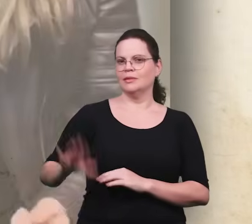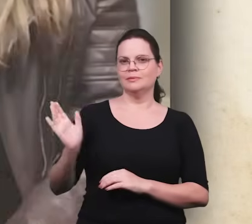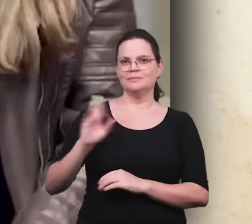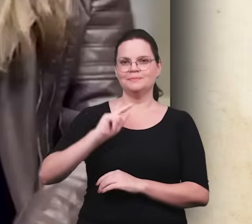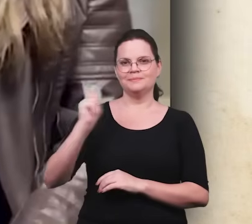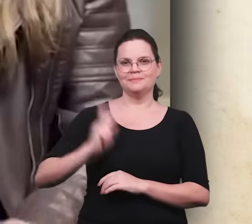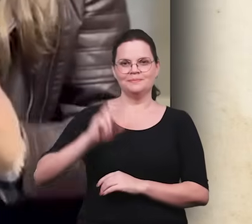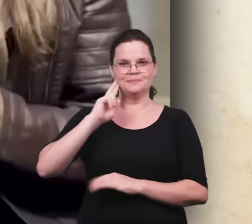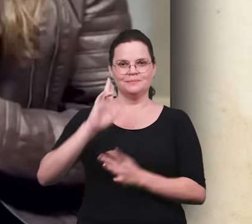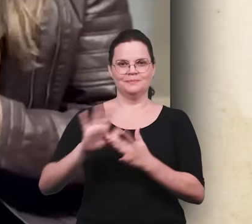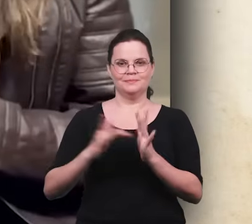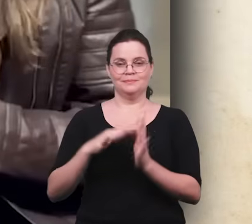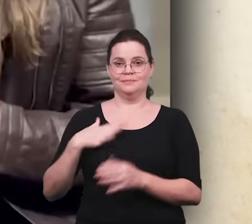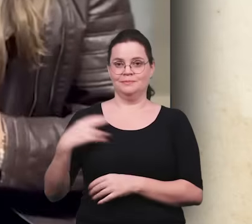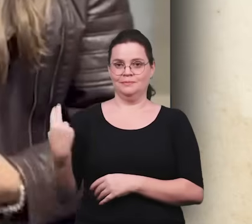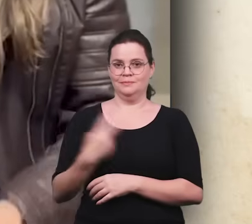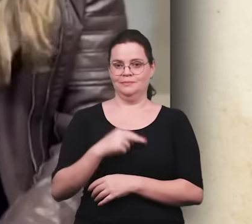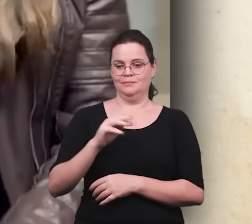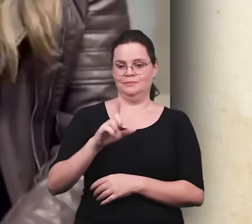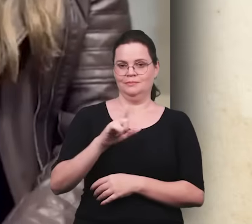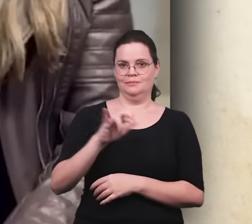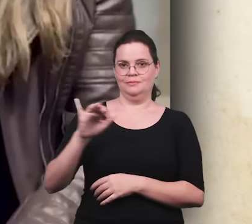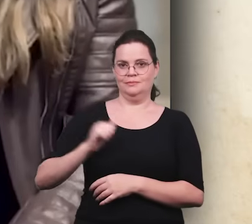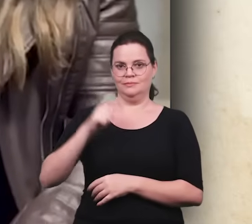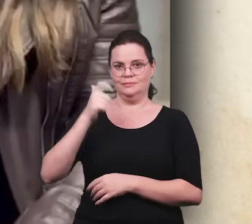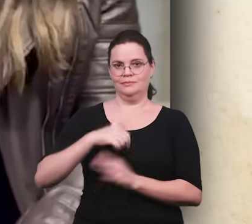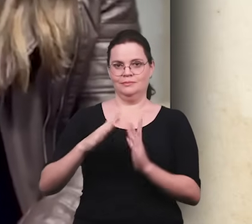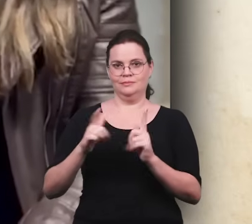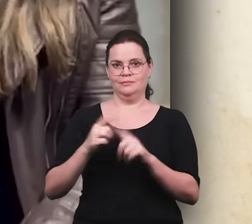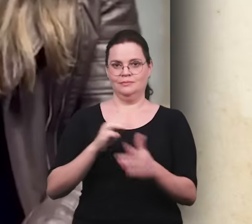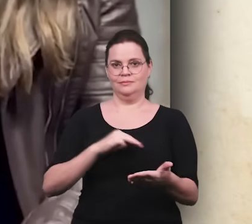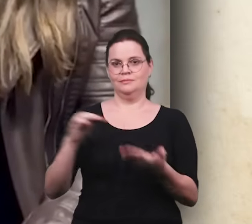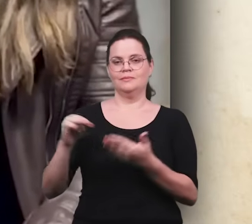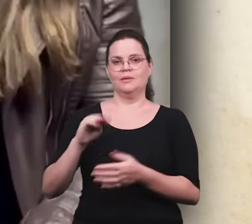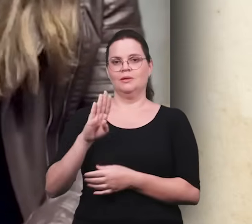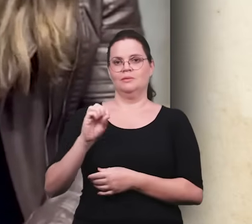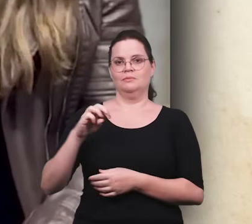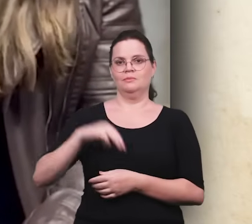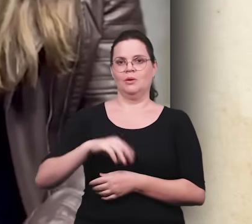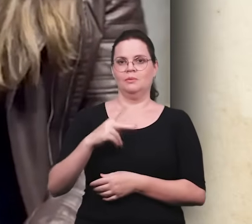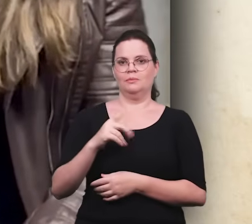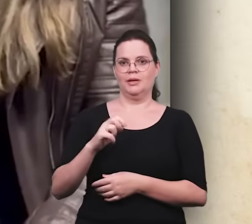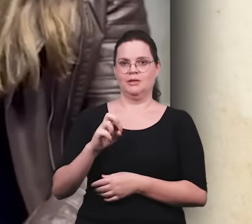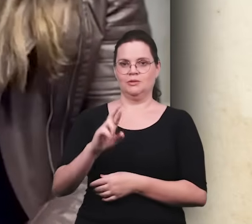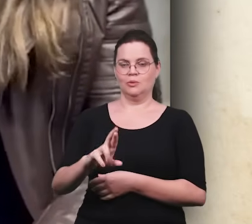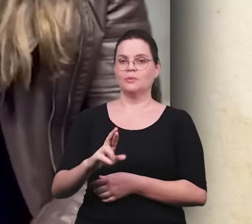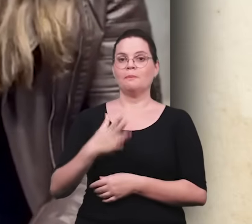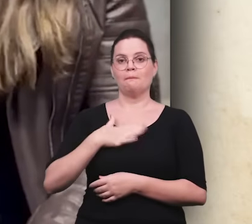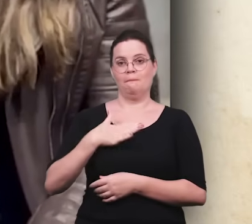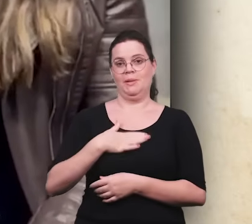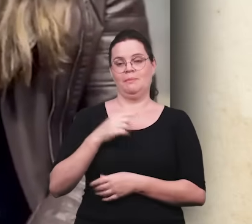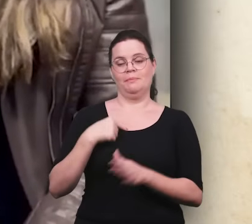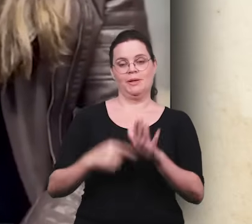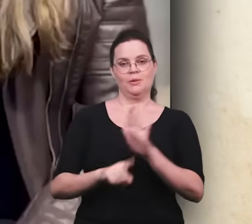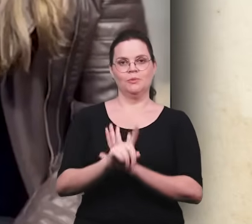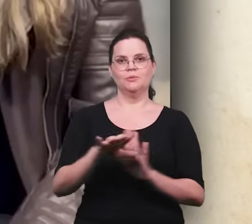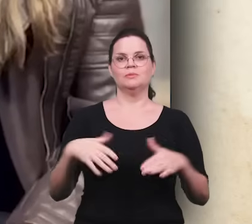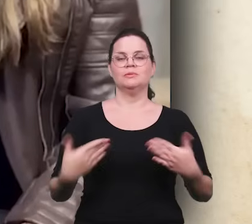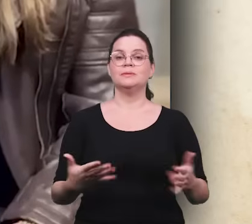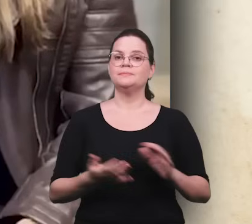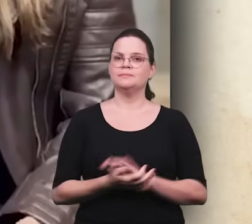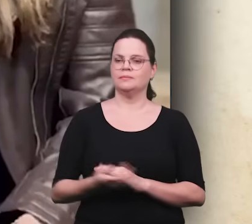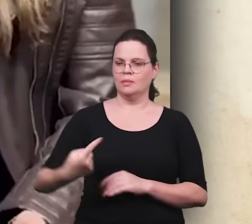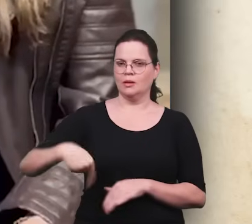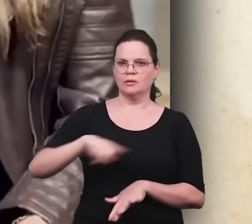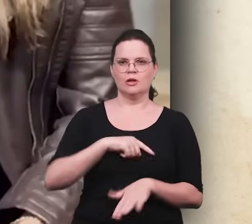A paz do Senhor Jesus. Meu nome é Letícia e eu sou da Igreja Cristã Maranata do Bom Pastor em Manhuaçu, Minas Gerais. E a minha pergunta é: